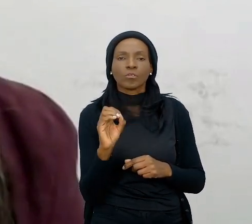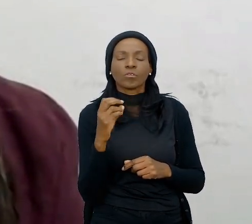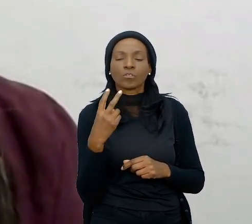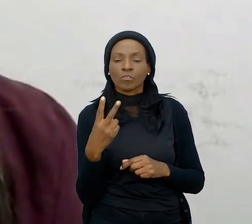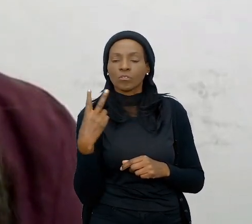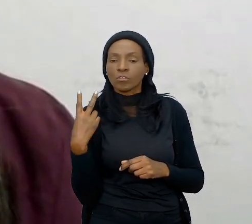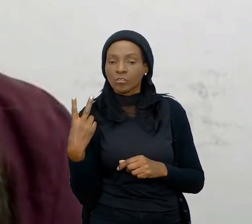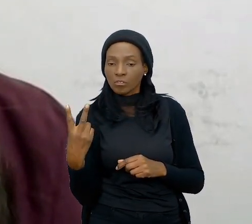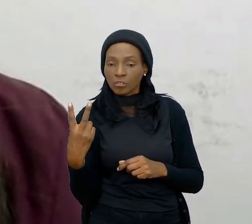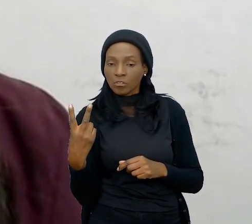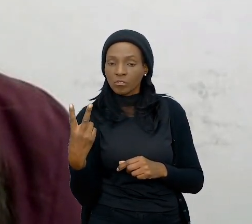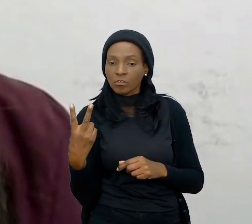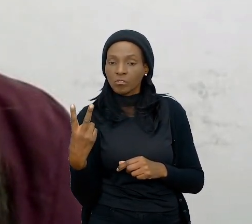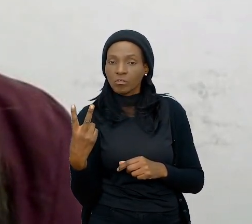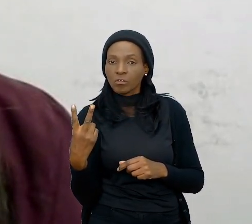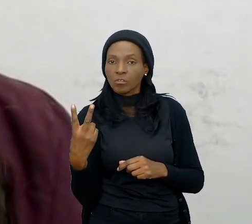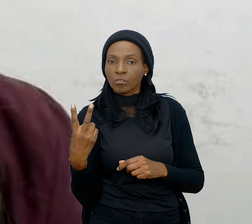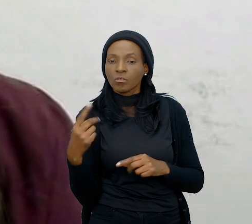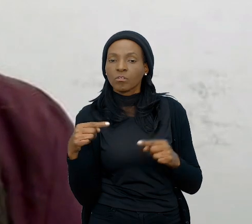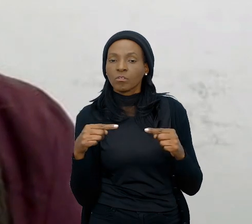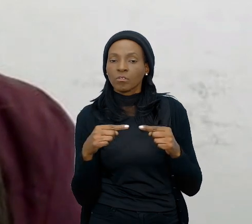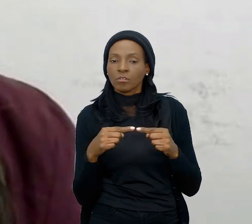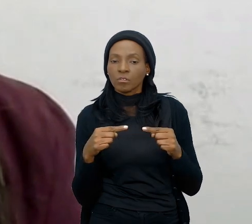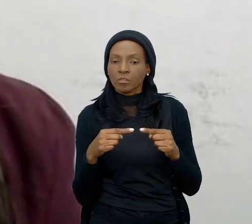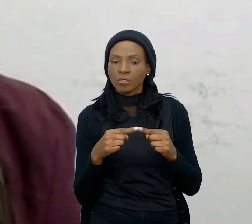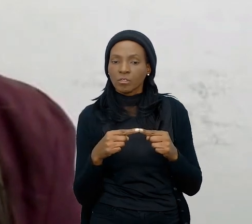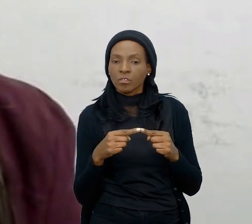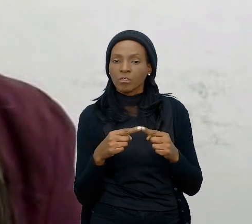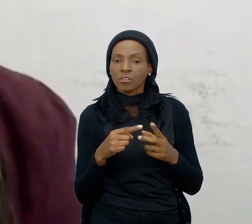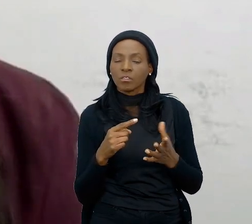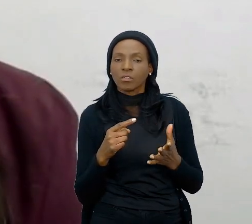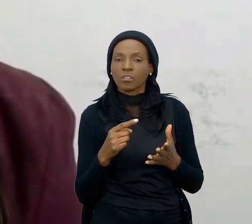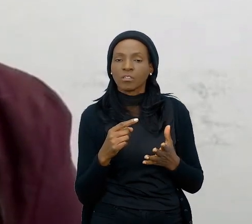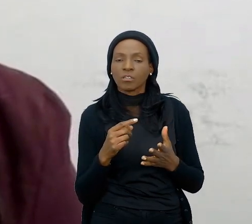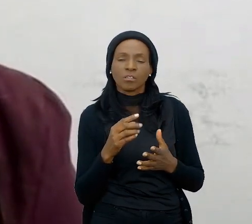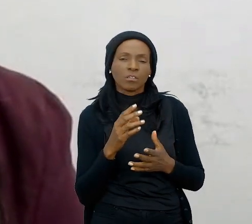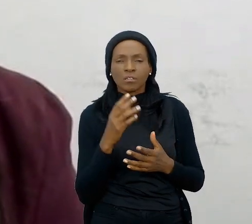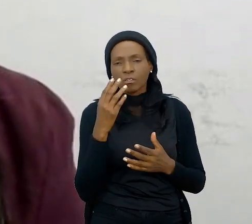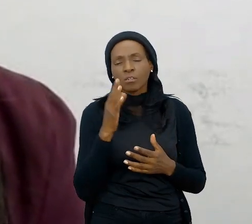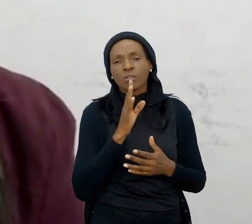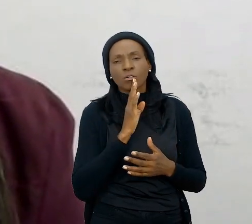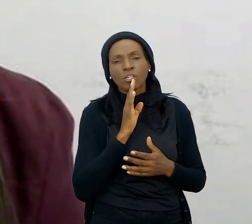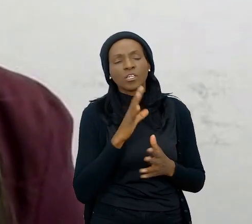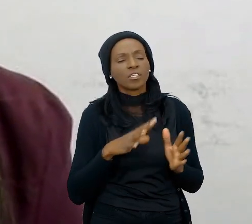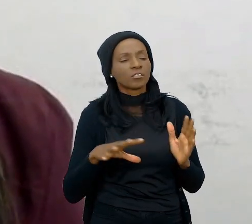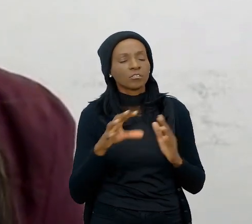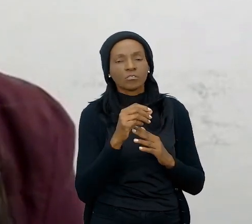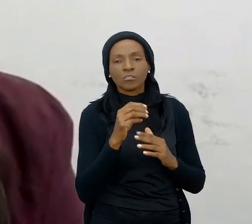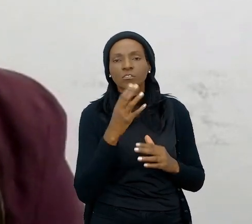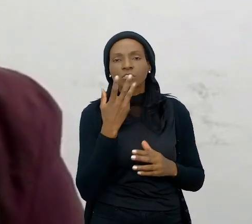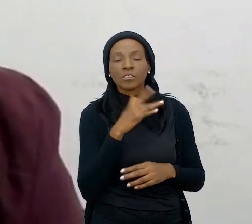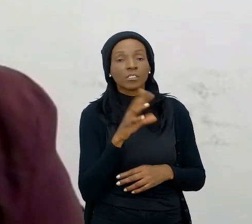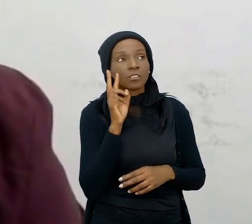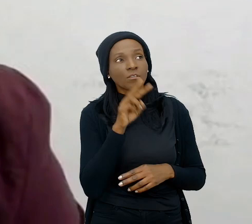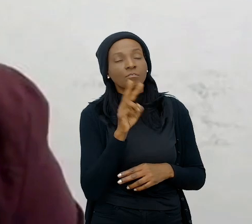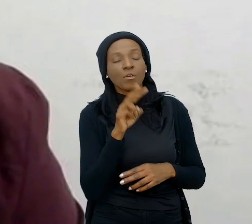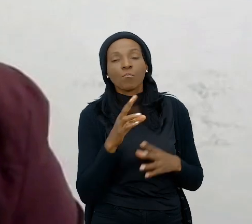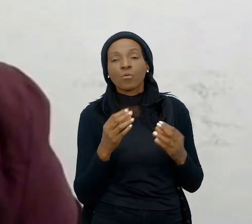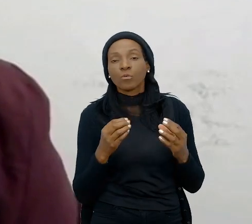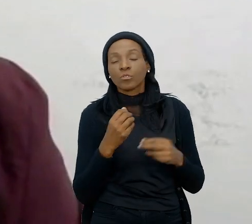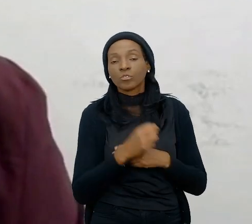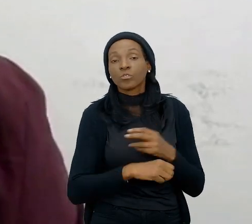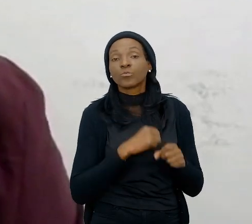2022, por se tratar de um número conhecido, né, familiar, talvez para as crianças, ele vai permitir